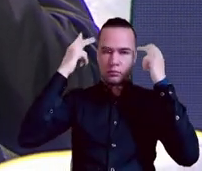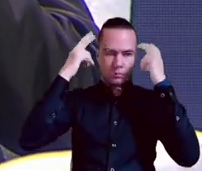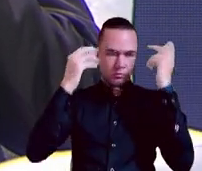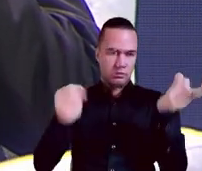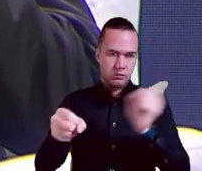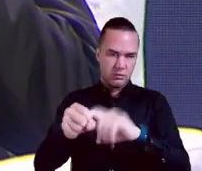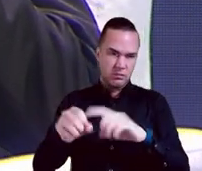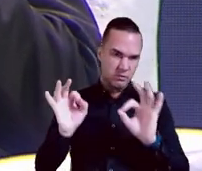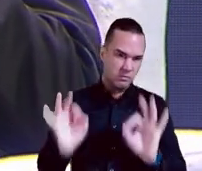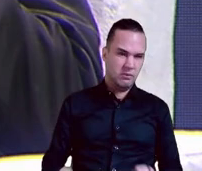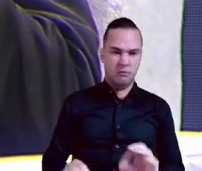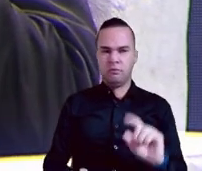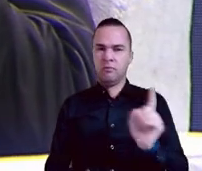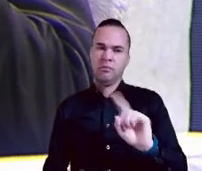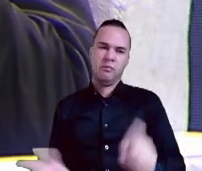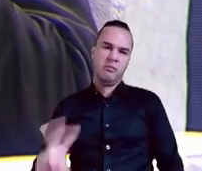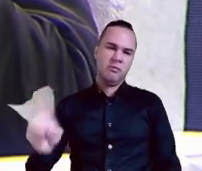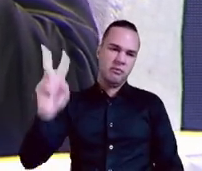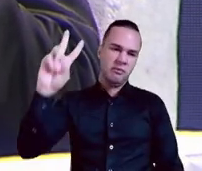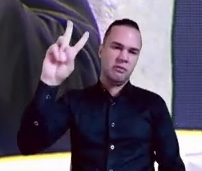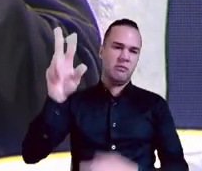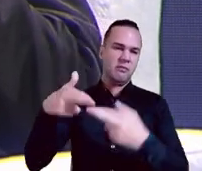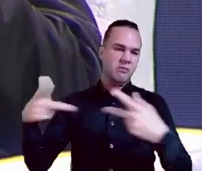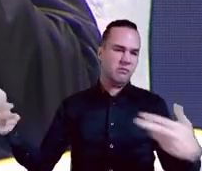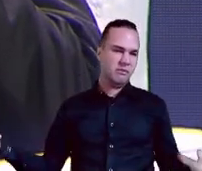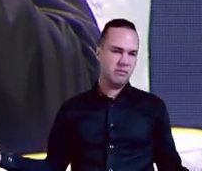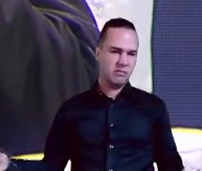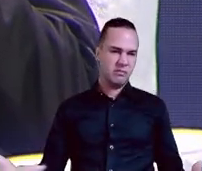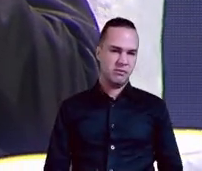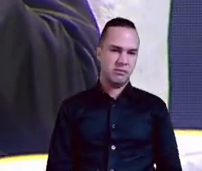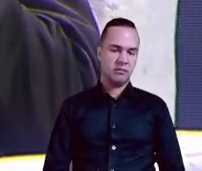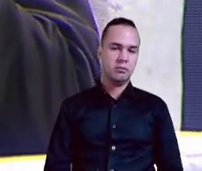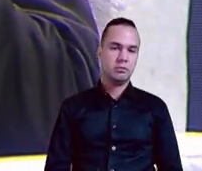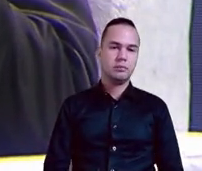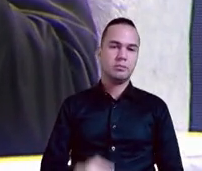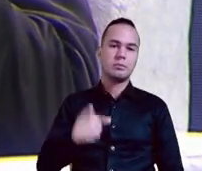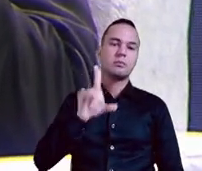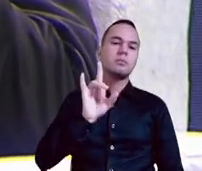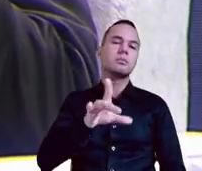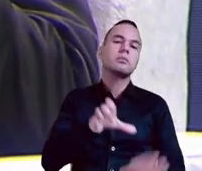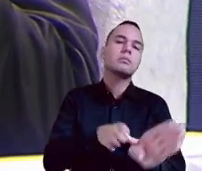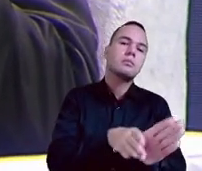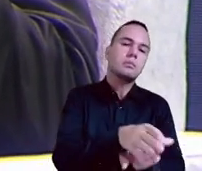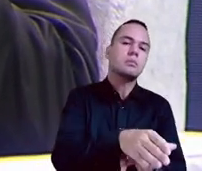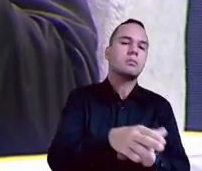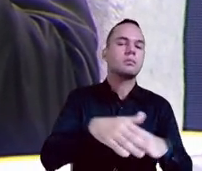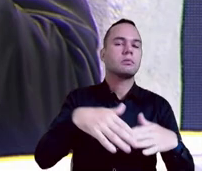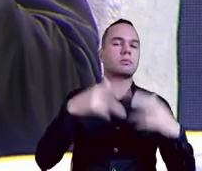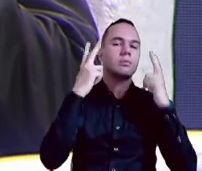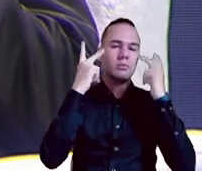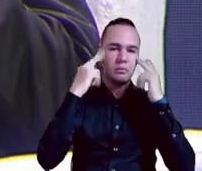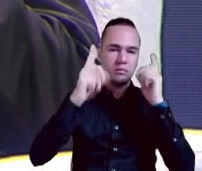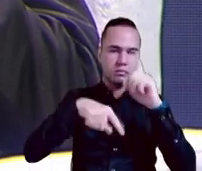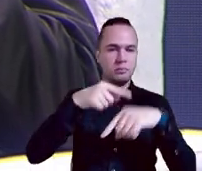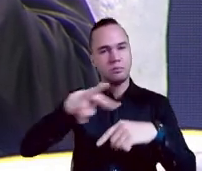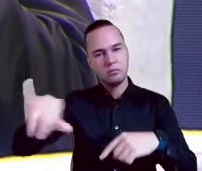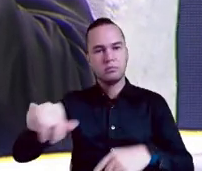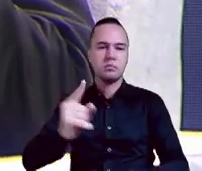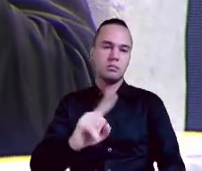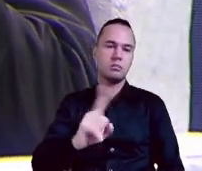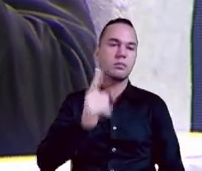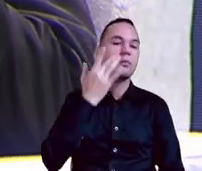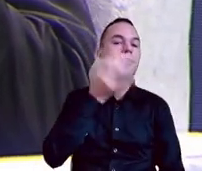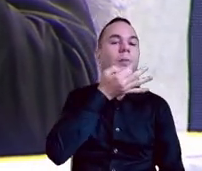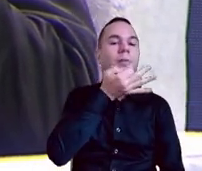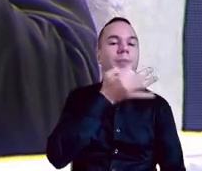valuation múltiplos é um ajuste né para um nível normal né como que vocês entendem isso pode começar pelo